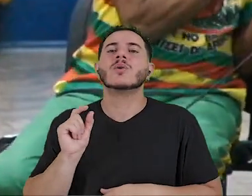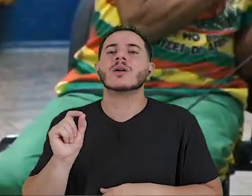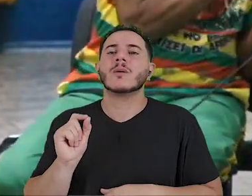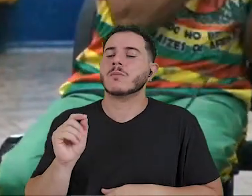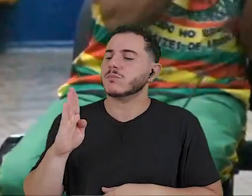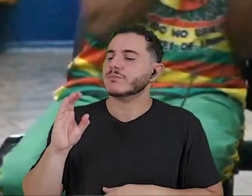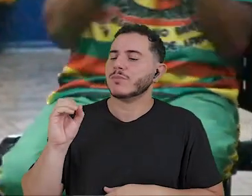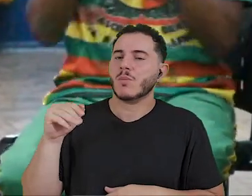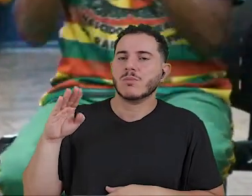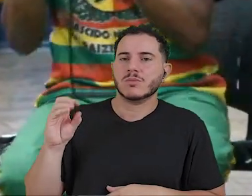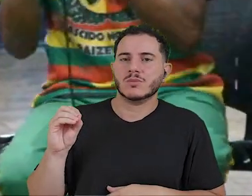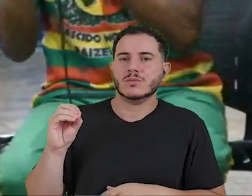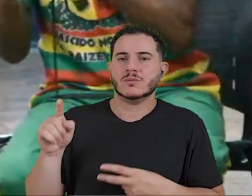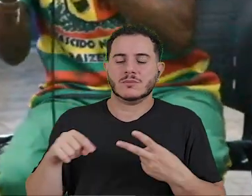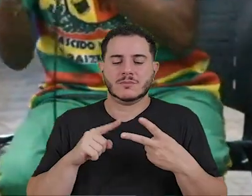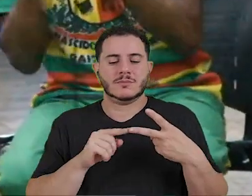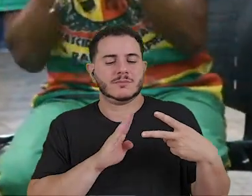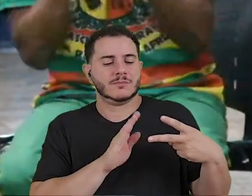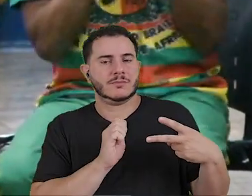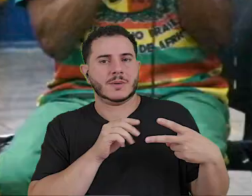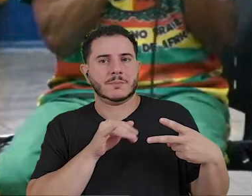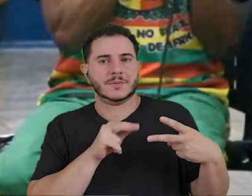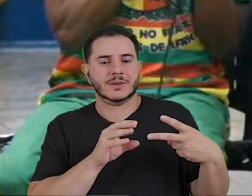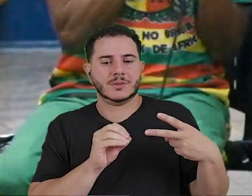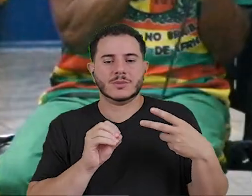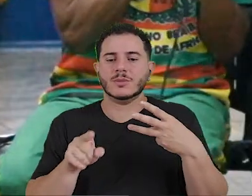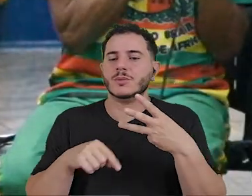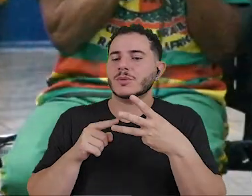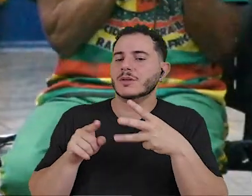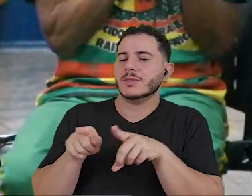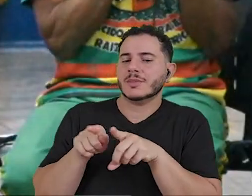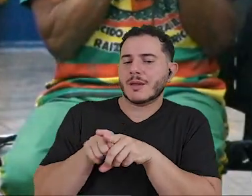bombo, o gongue e o tarol.